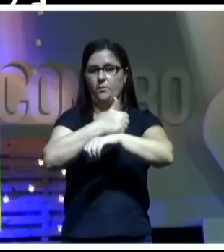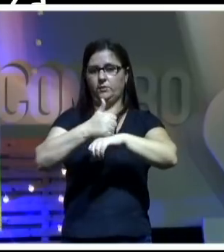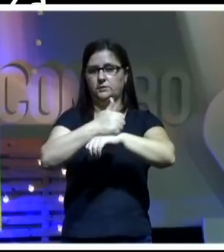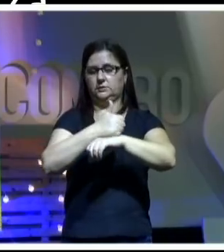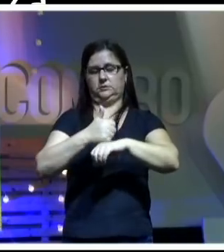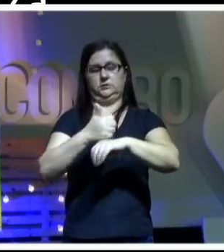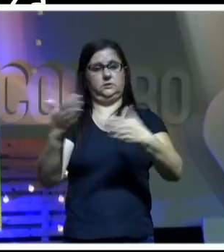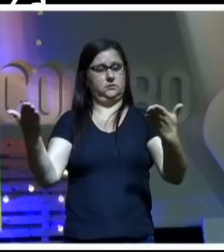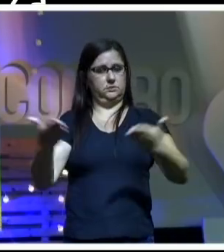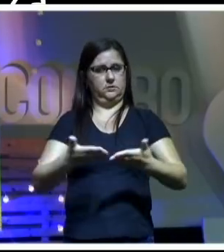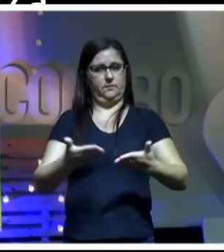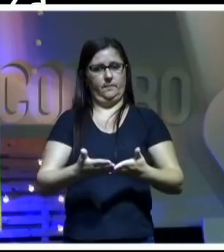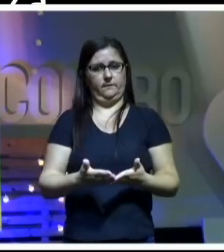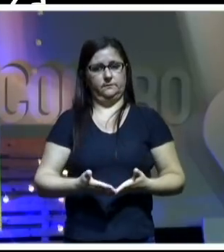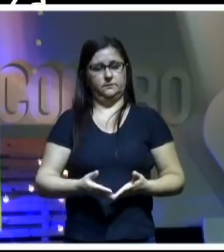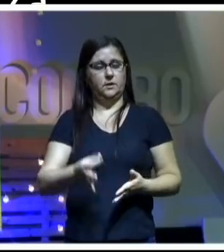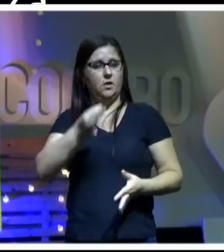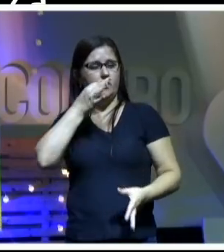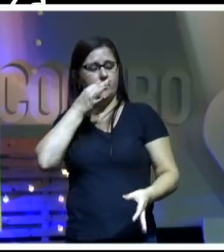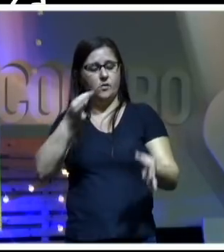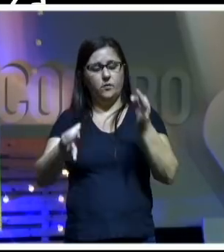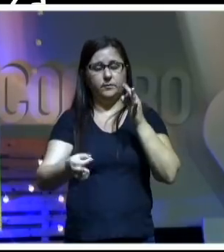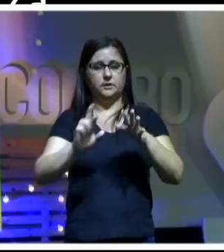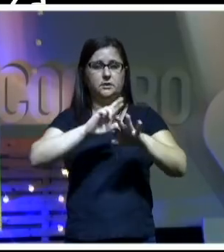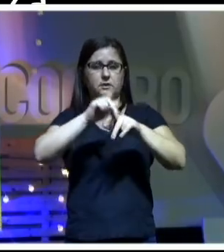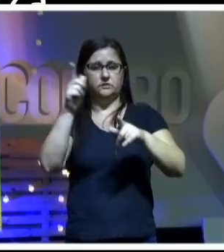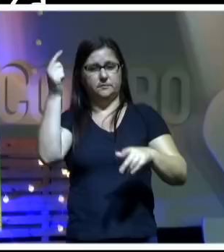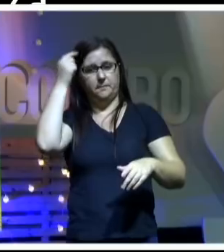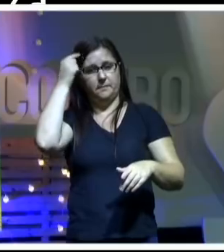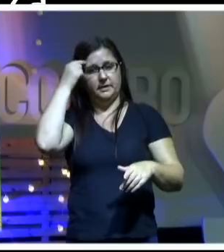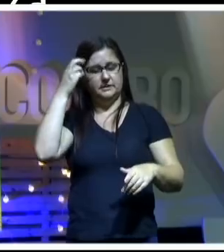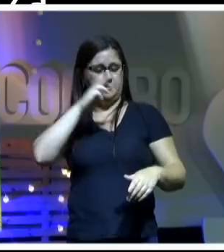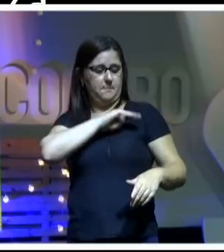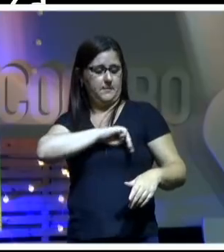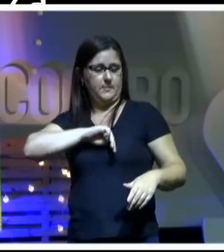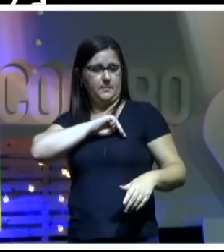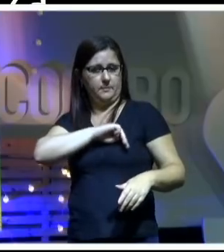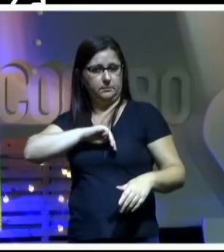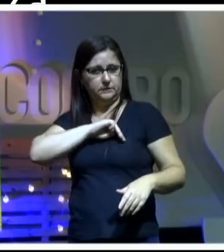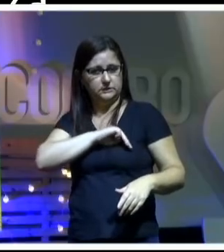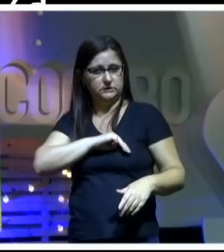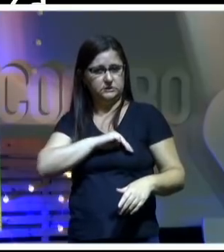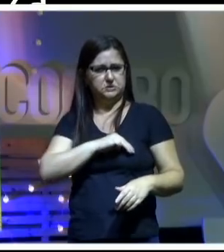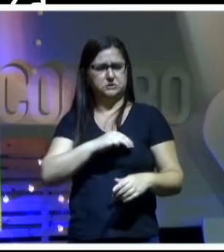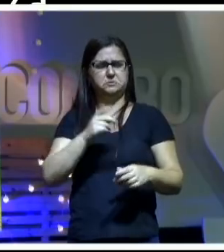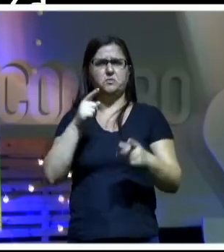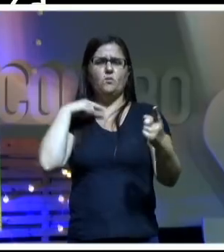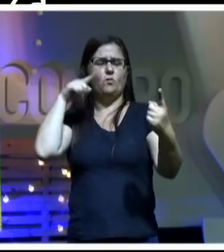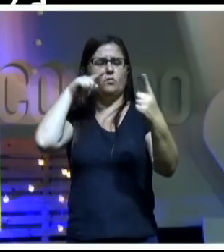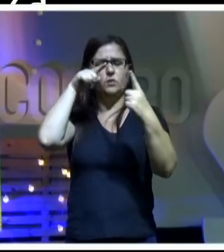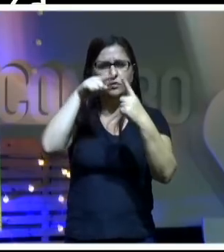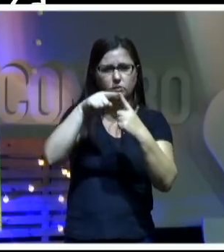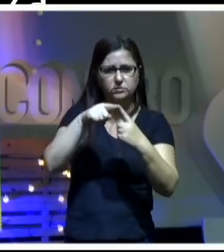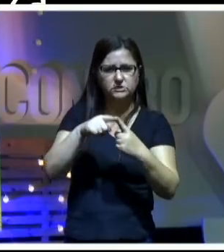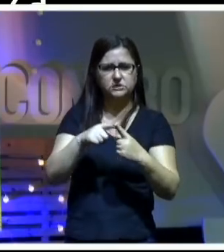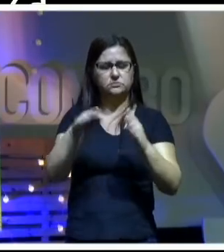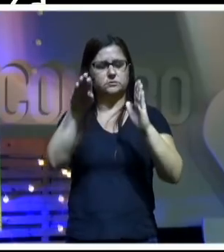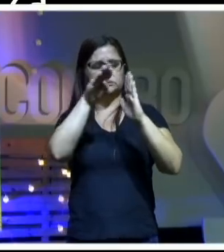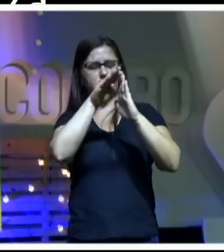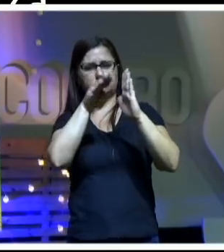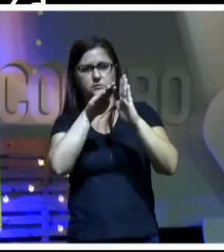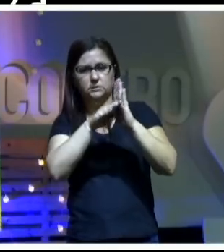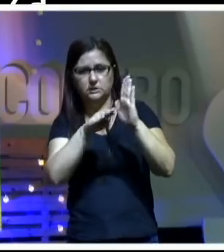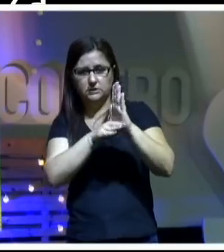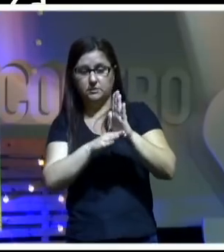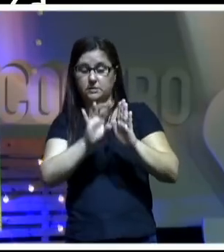cada um tem suas próprias formas características de pensar sobre o ministério sua natureza seus objetivos seus métodos e